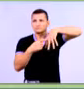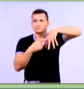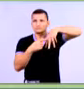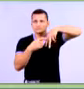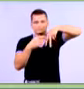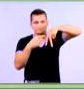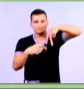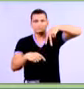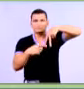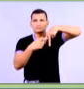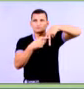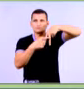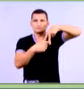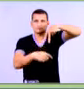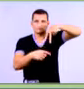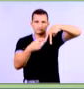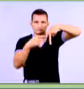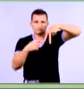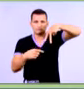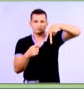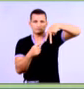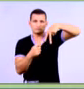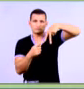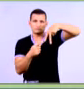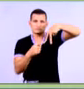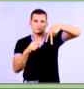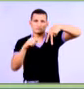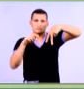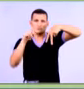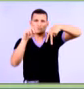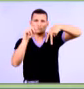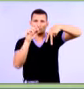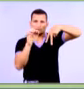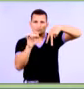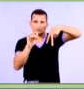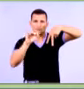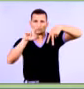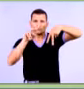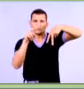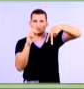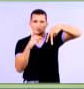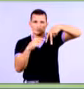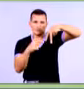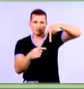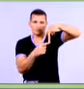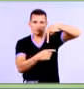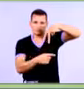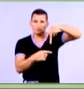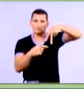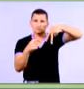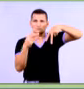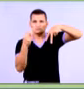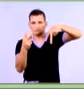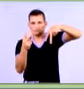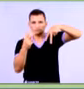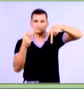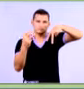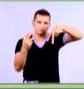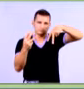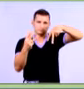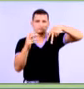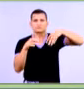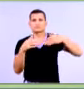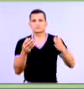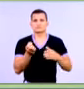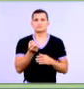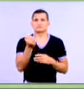aqui eu tenho os nós filhos, né? Então, eu tenho árvores que podem ser 3 áreas, 4 áreas. Então, a